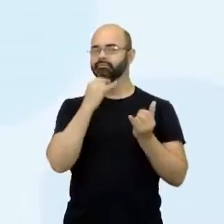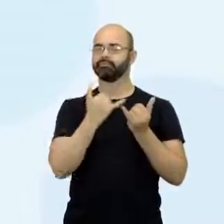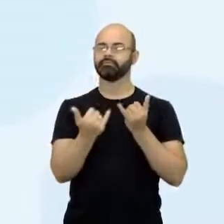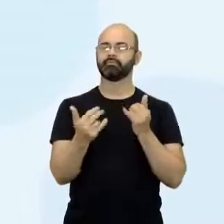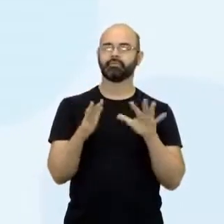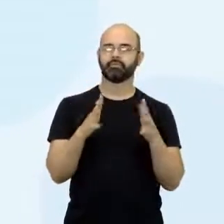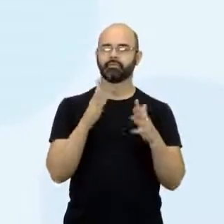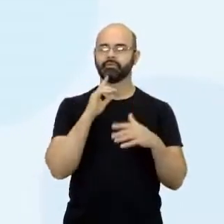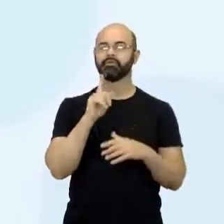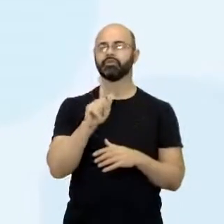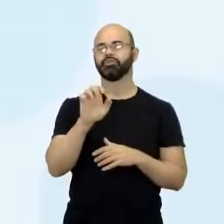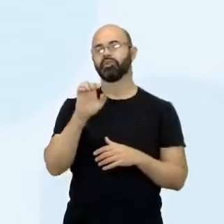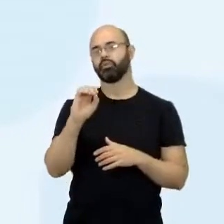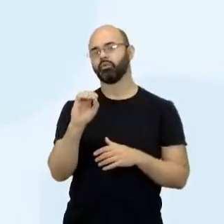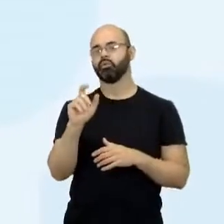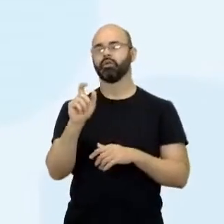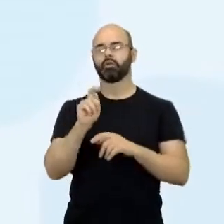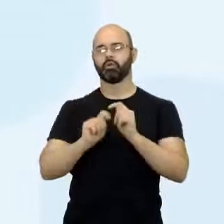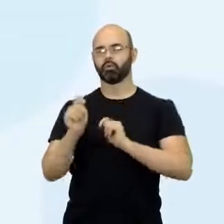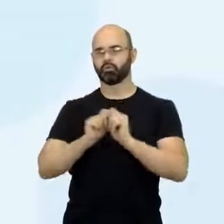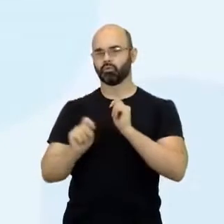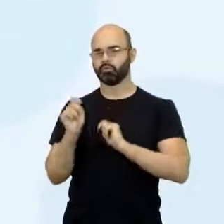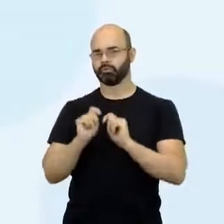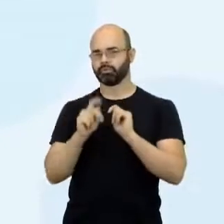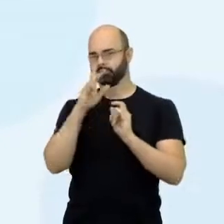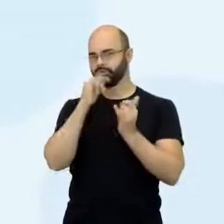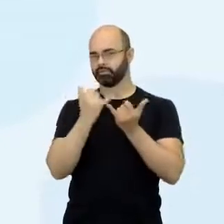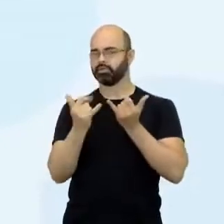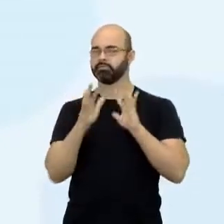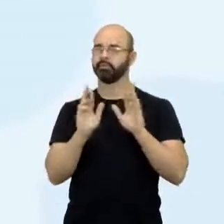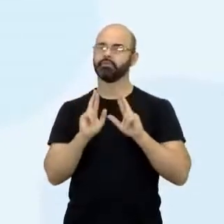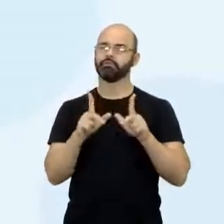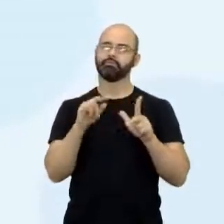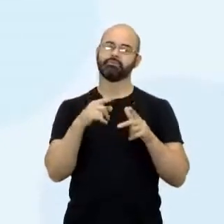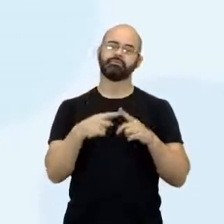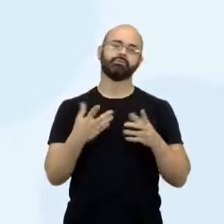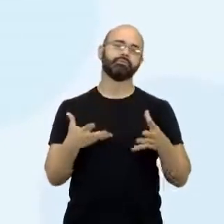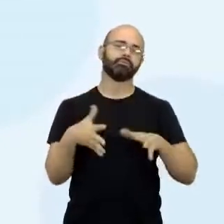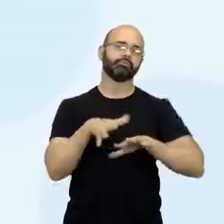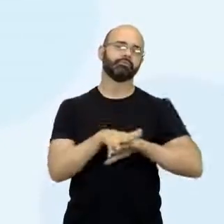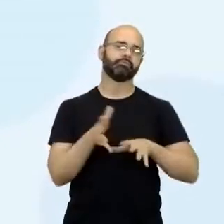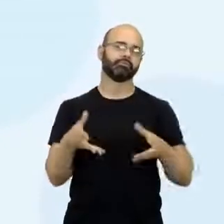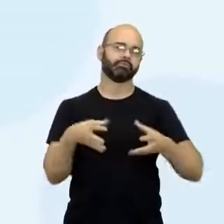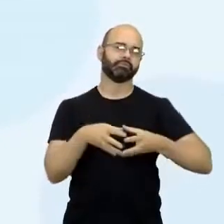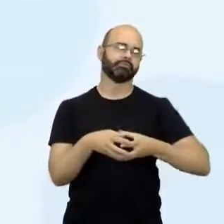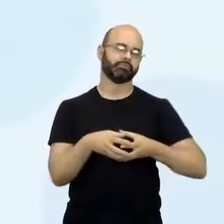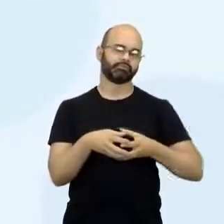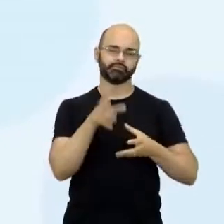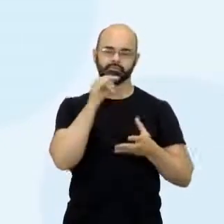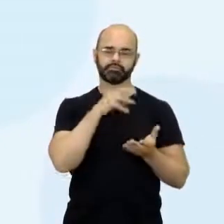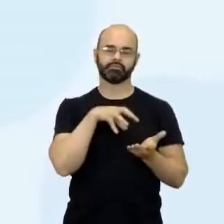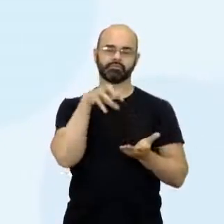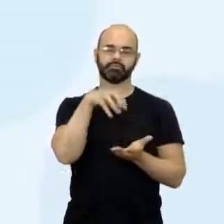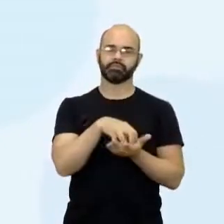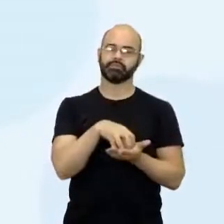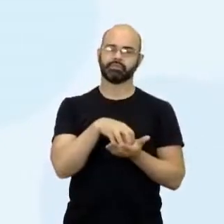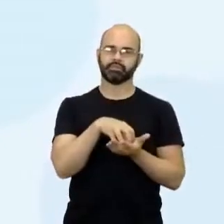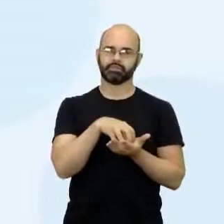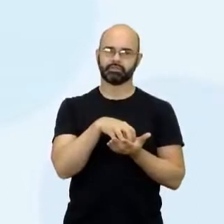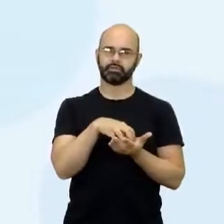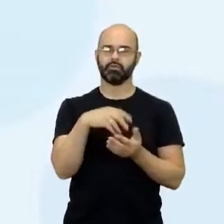a geoeconômica, mas ela tem as diferenças, que é uma integração, né, tendo aí um polo central, tá certo? Então, quando a